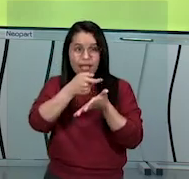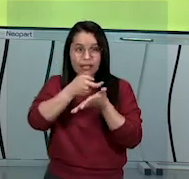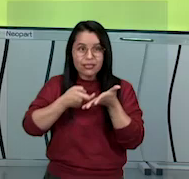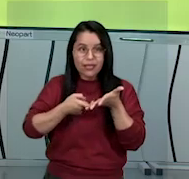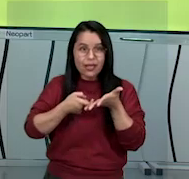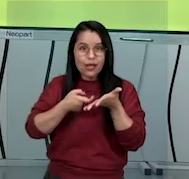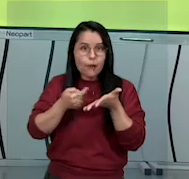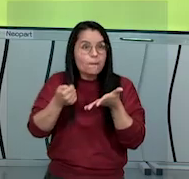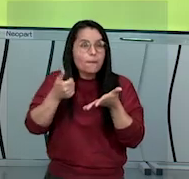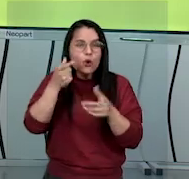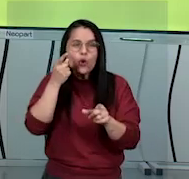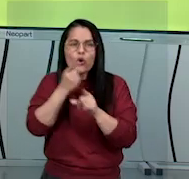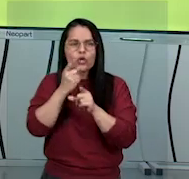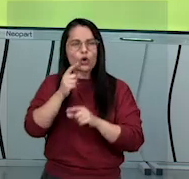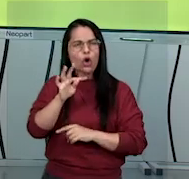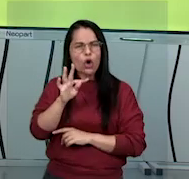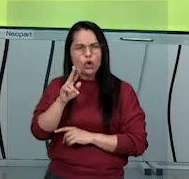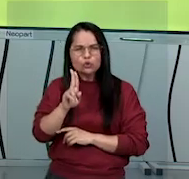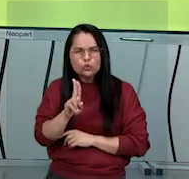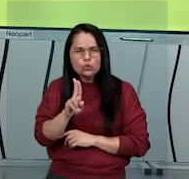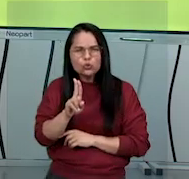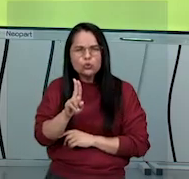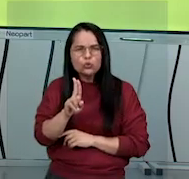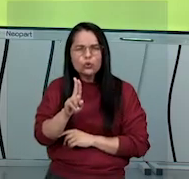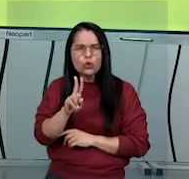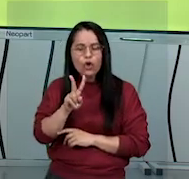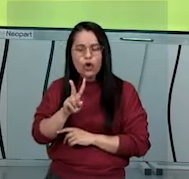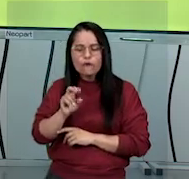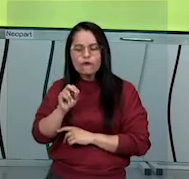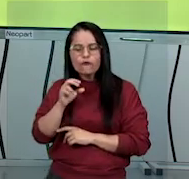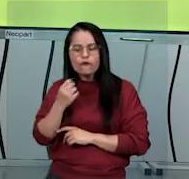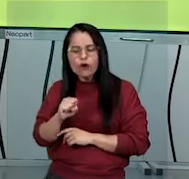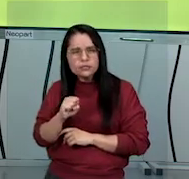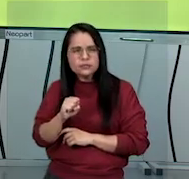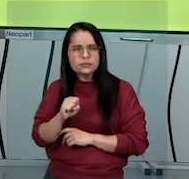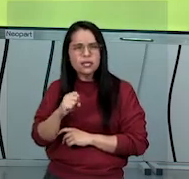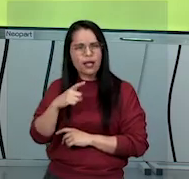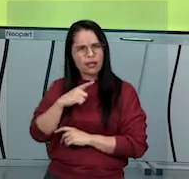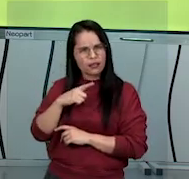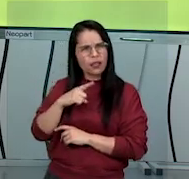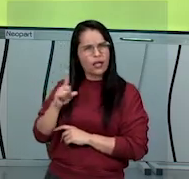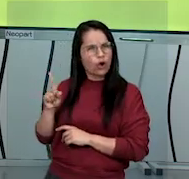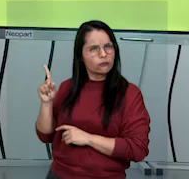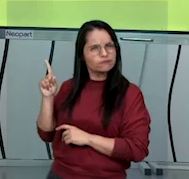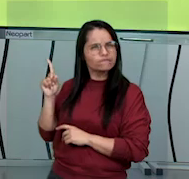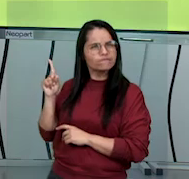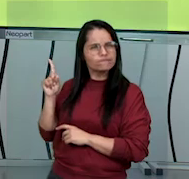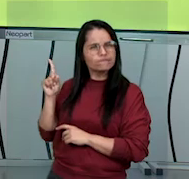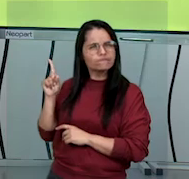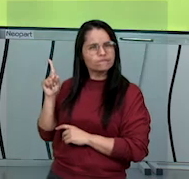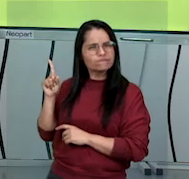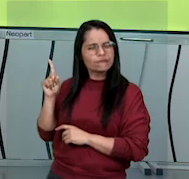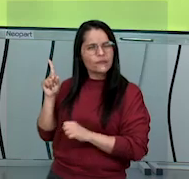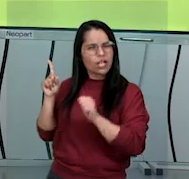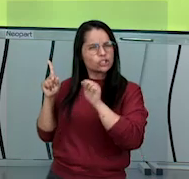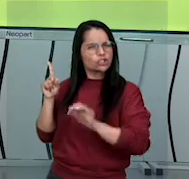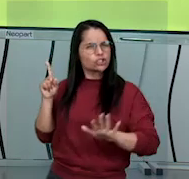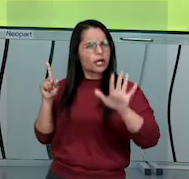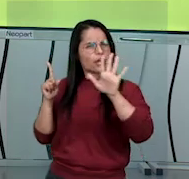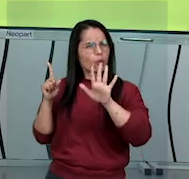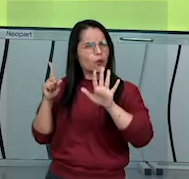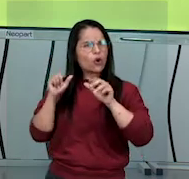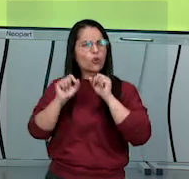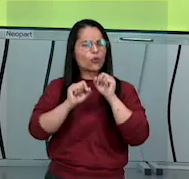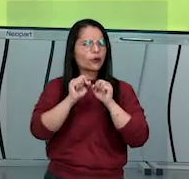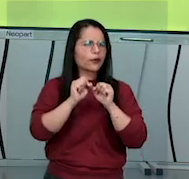atualmente. O tu e o vós, que estão aqui, eles geralmente